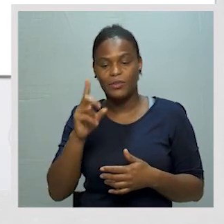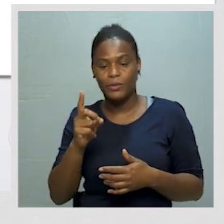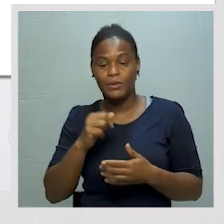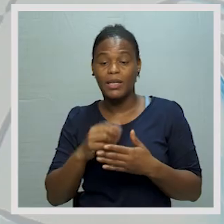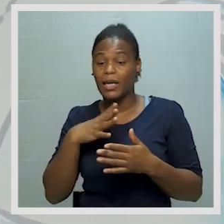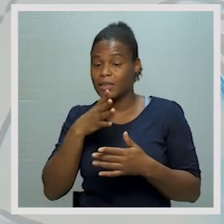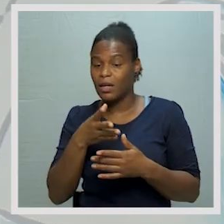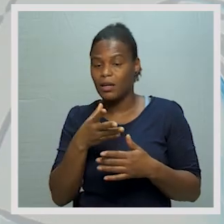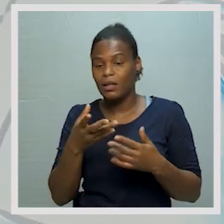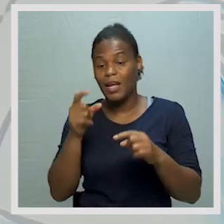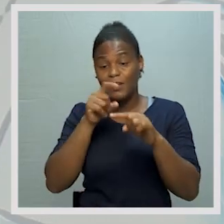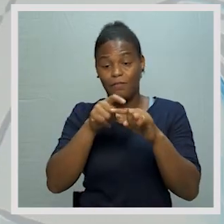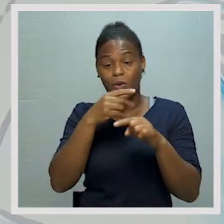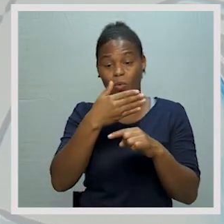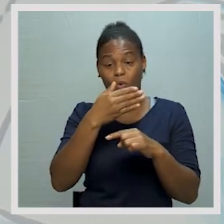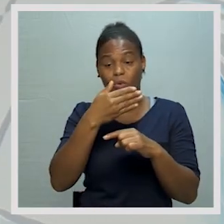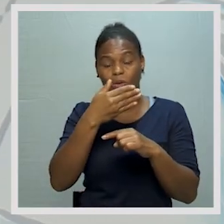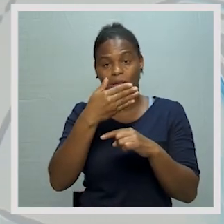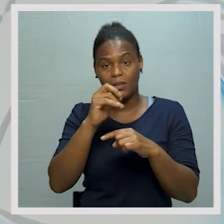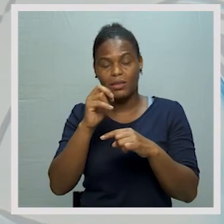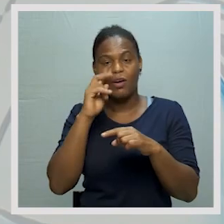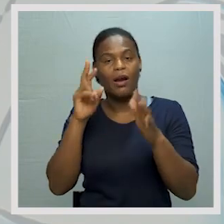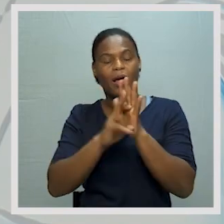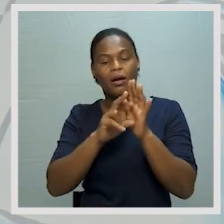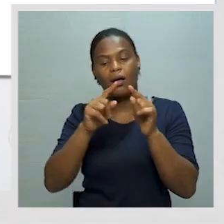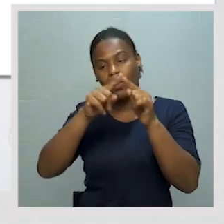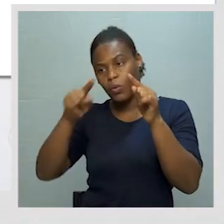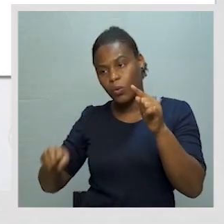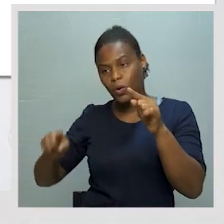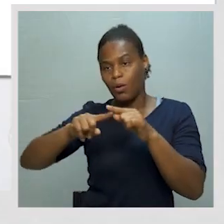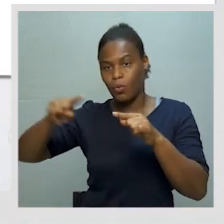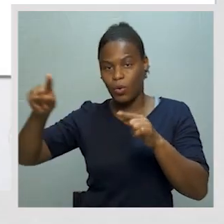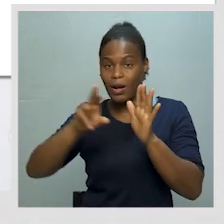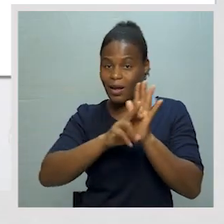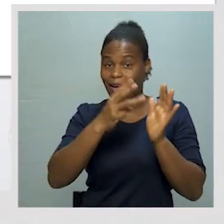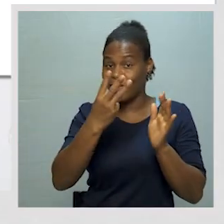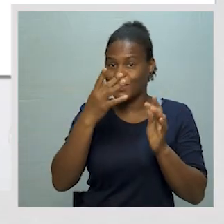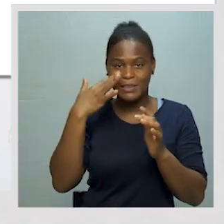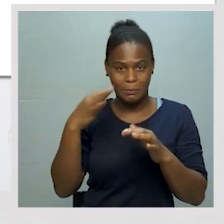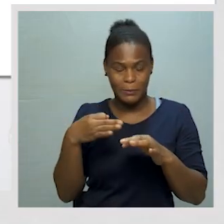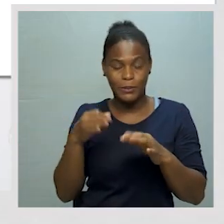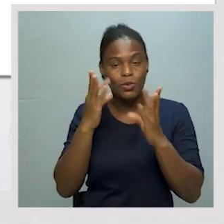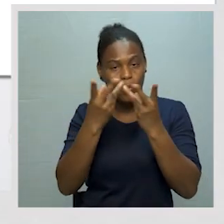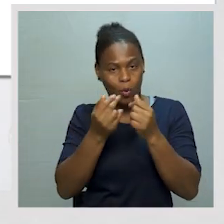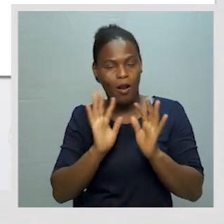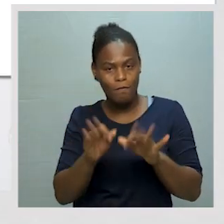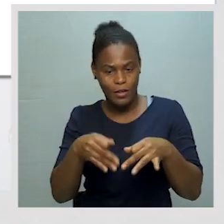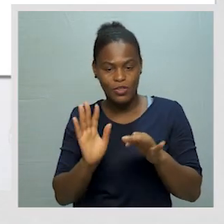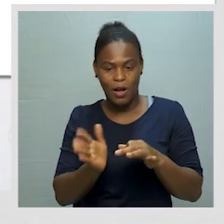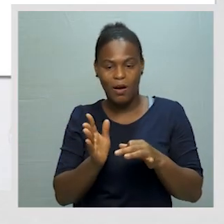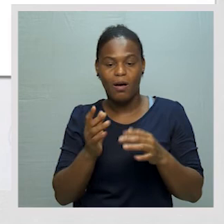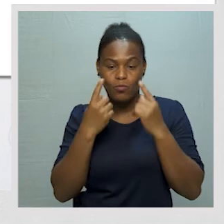1,136. O passo seguinte é fazer a regra de 3 simples, que vocês já sabem. Fazendo a regra de 3 simples, já agora apresentando o resultado, nós